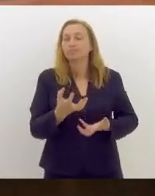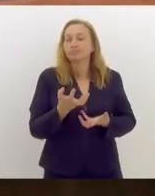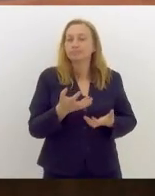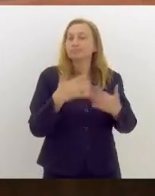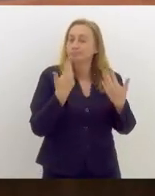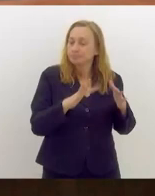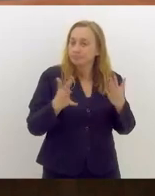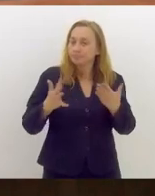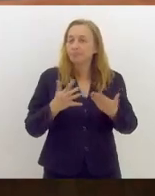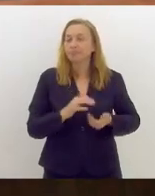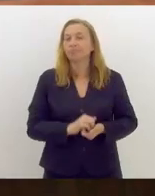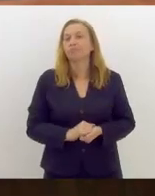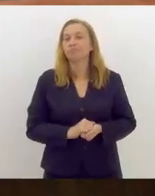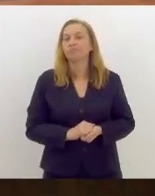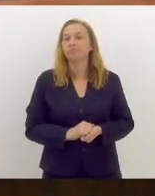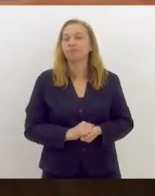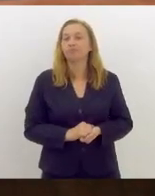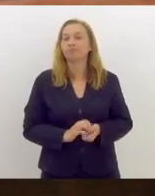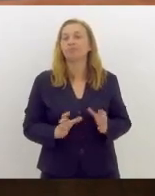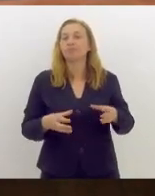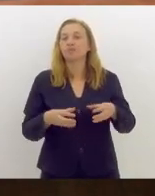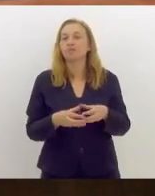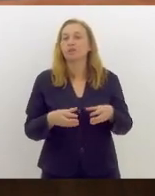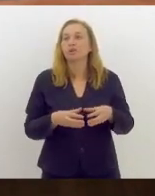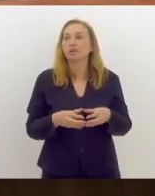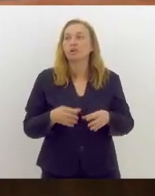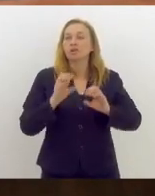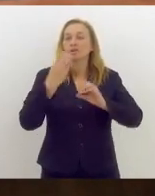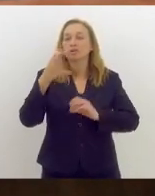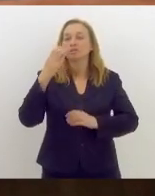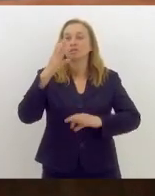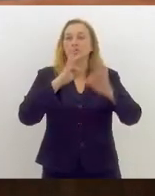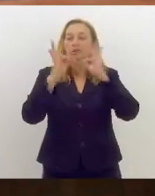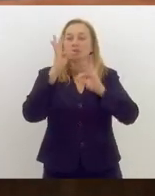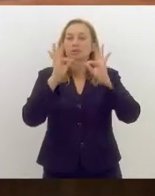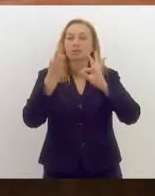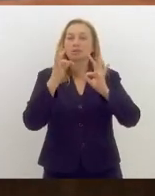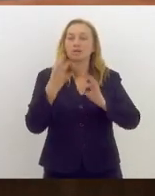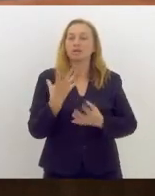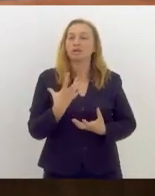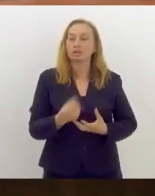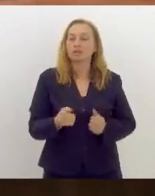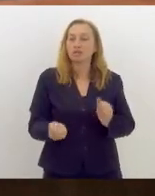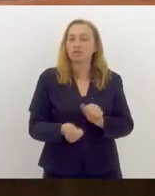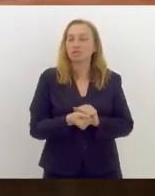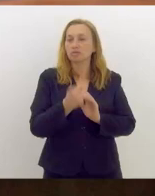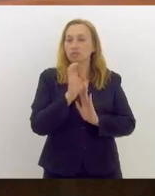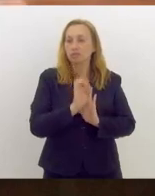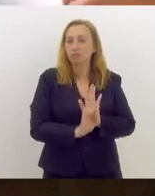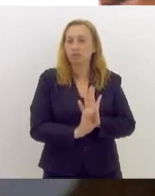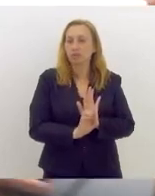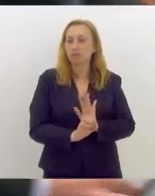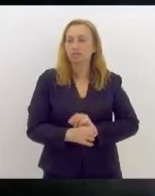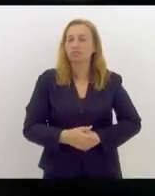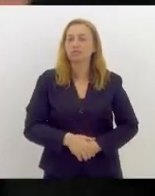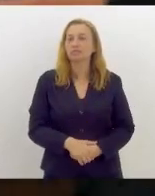cumprimentar a iniciativa e o parecer da comissão de ciência e tecnologia favorável com emendas